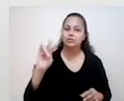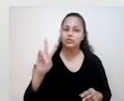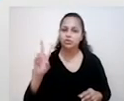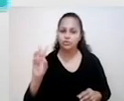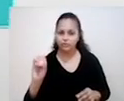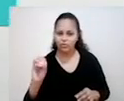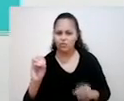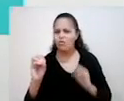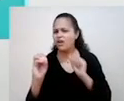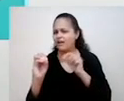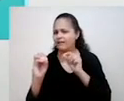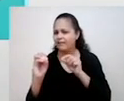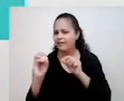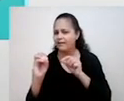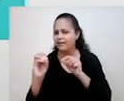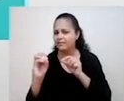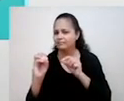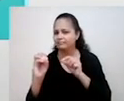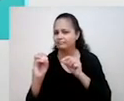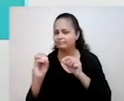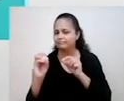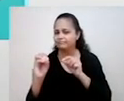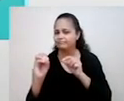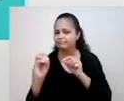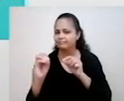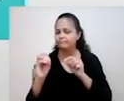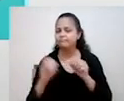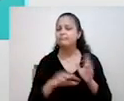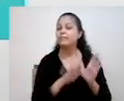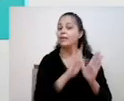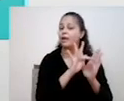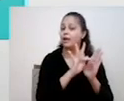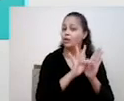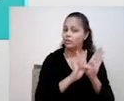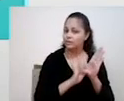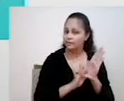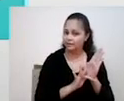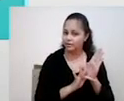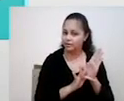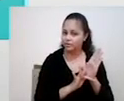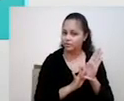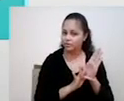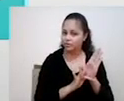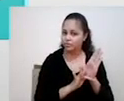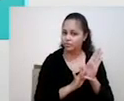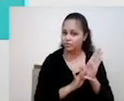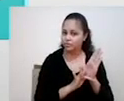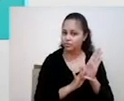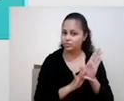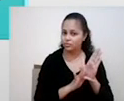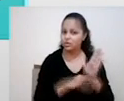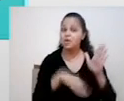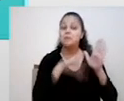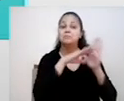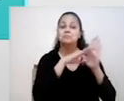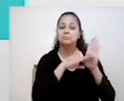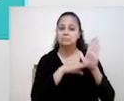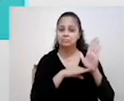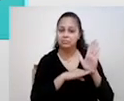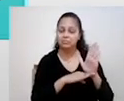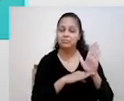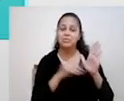texto prescritivo? É justamente aquele que estabelece o que deve ser seguido.